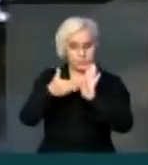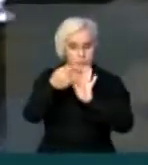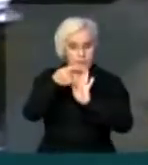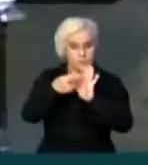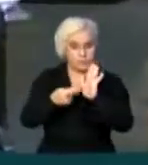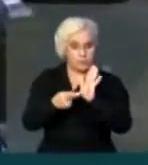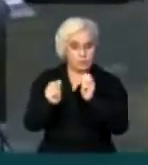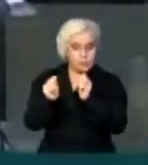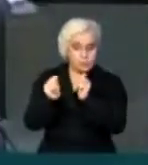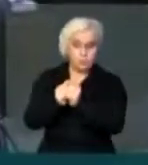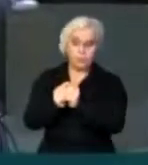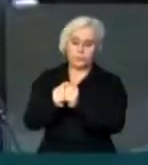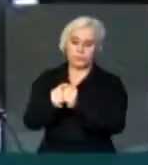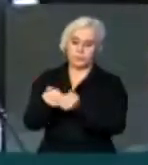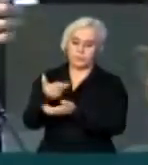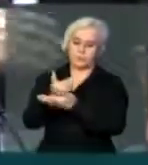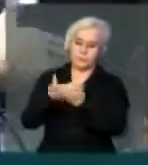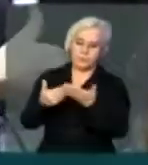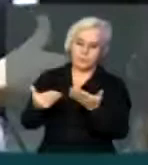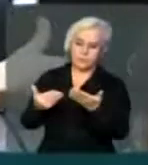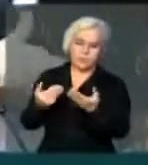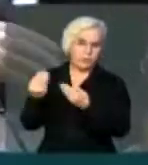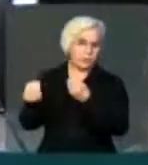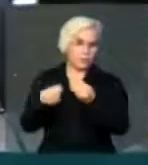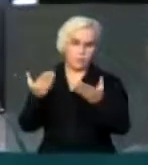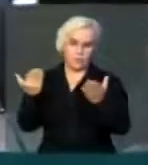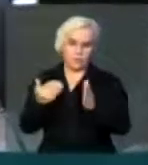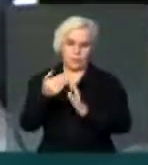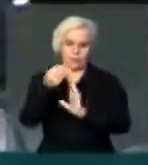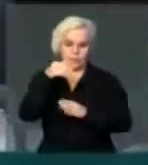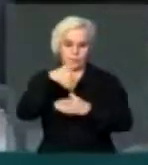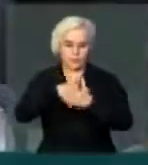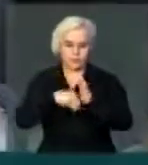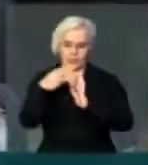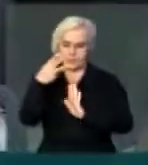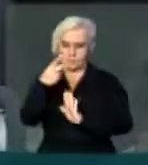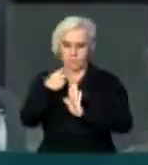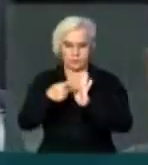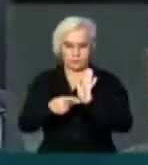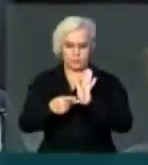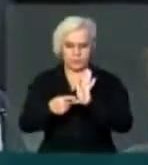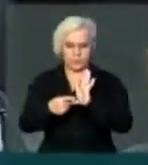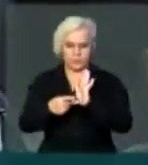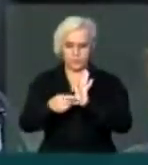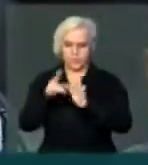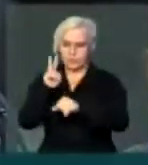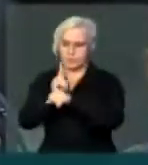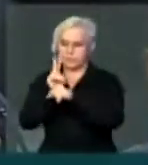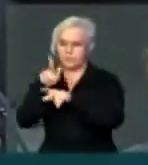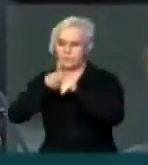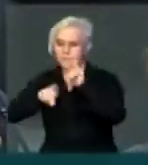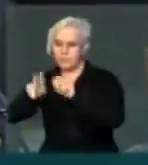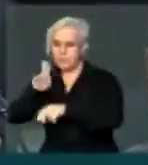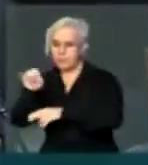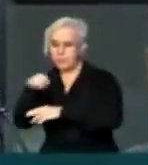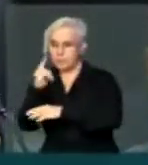projetos conjuntamente. Não é possível que vota três projetos e fica de fora a Defensoria Pública da